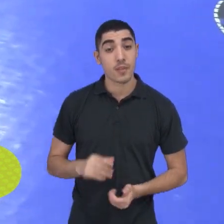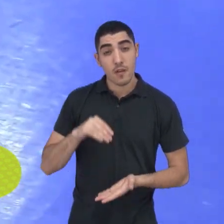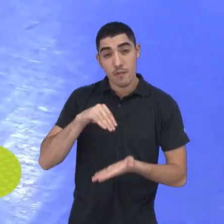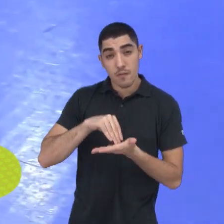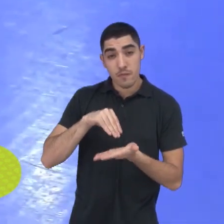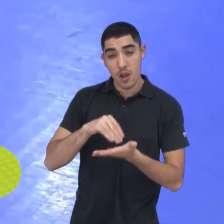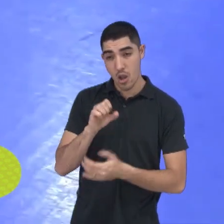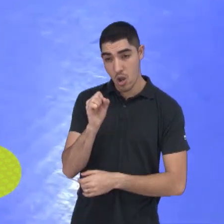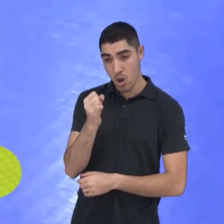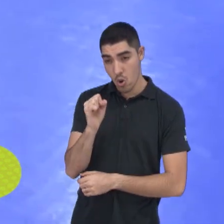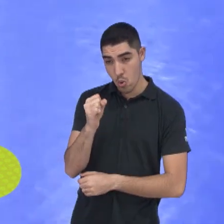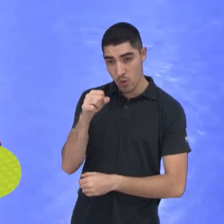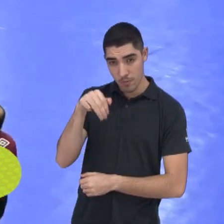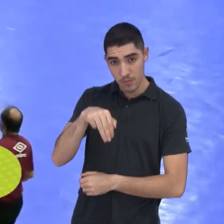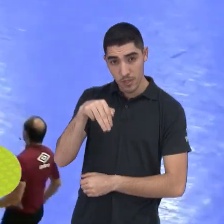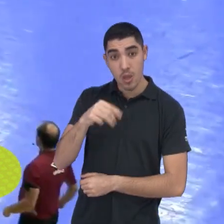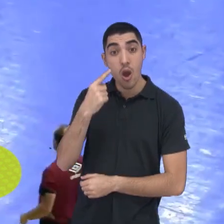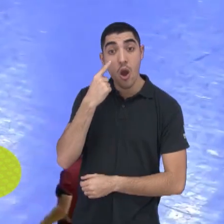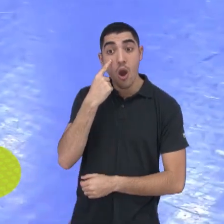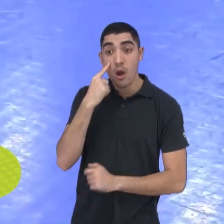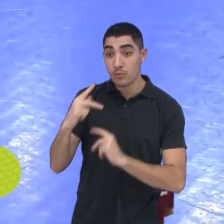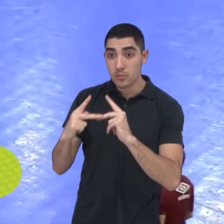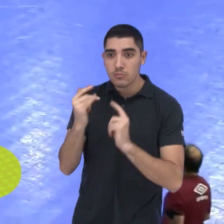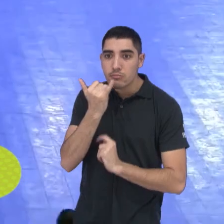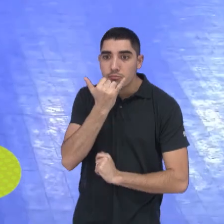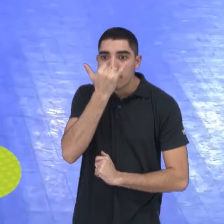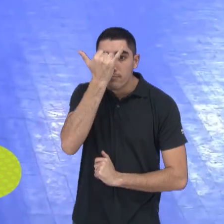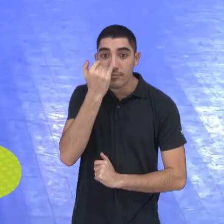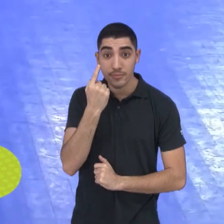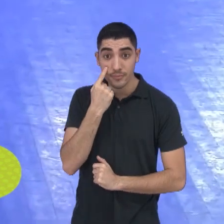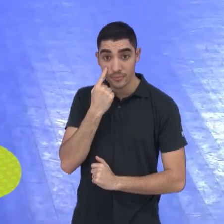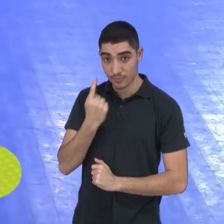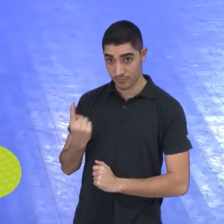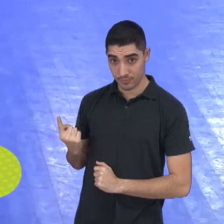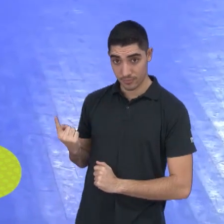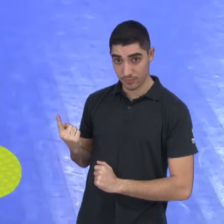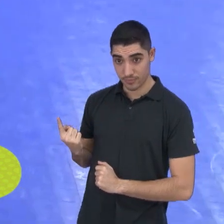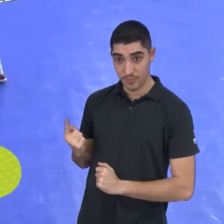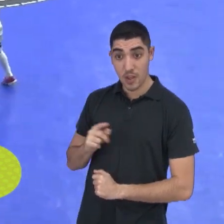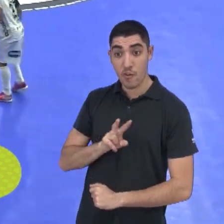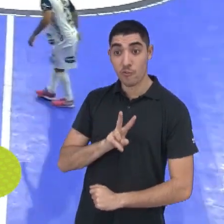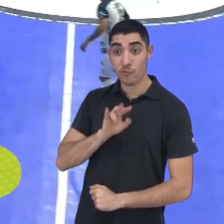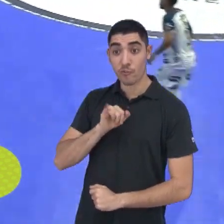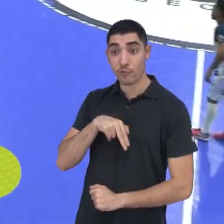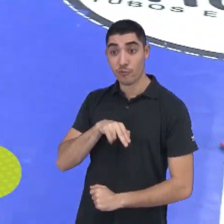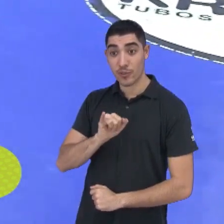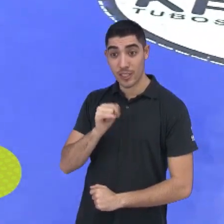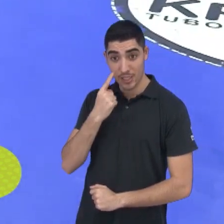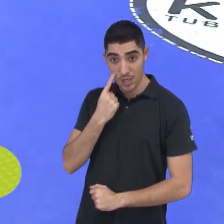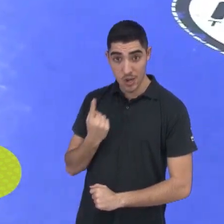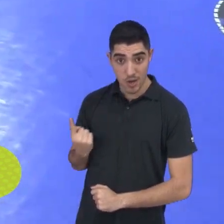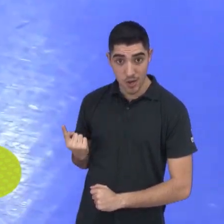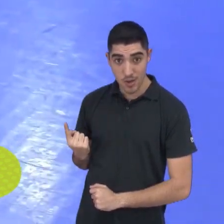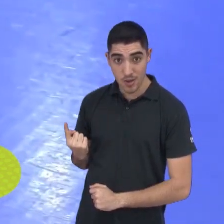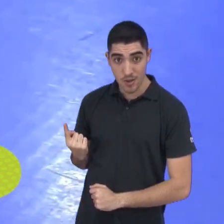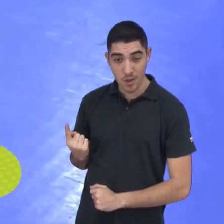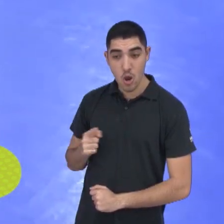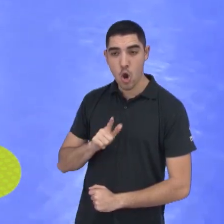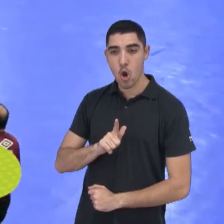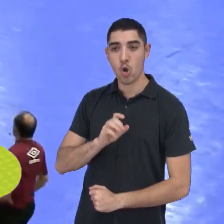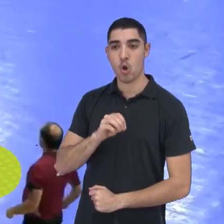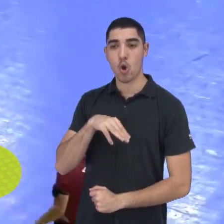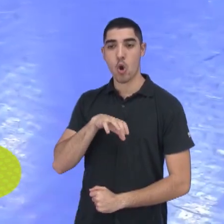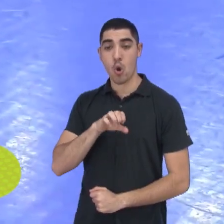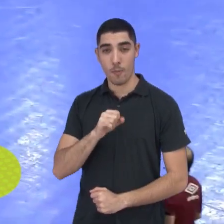Restando pouco mais de 11, olha o gol que o São José perdeu. Vini Oliveira abriu na linha de fundo para Gomes, que de primeira tocou para o meio.